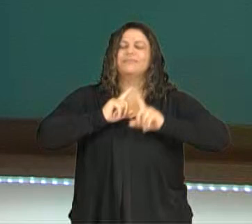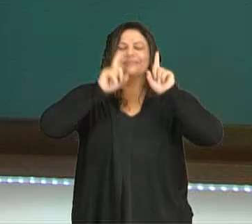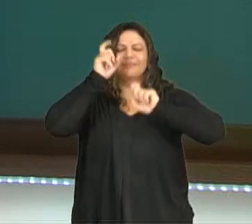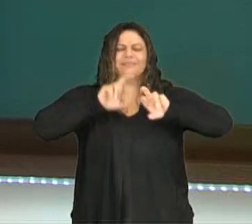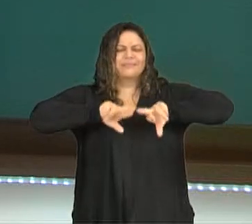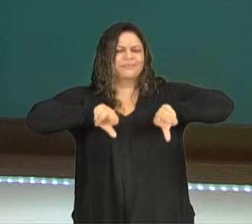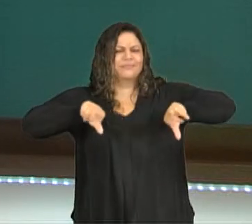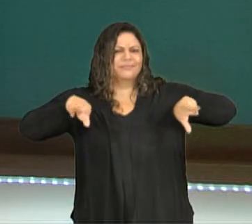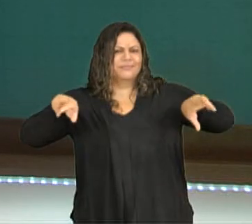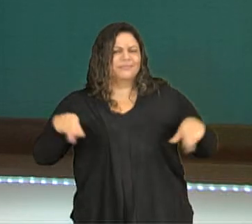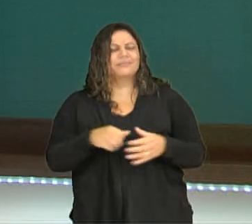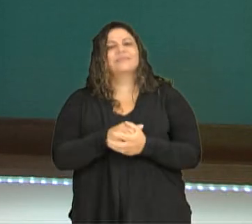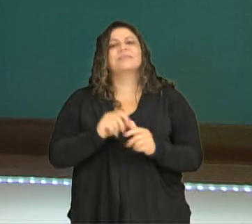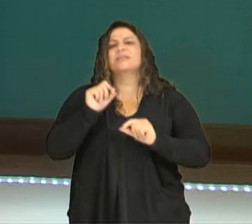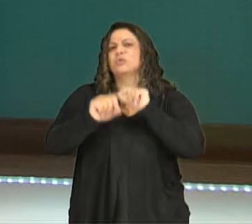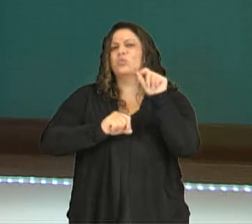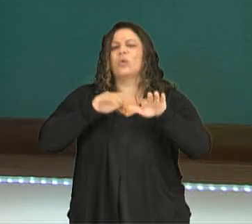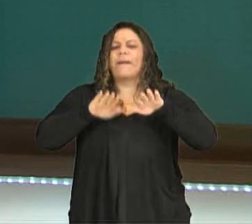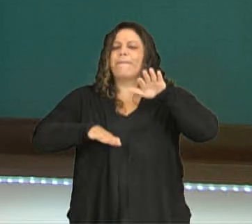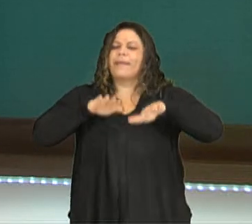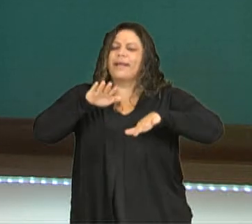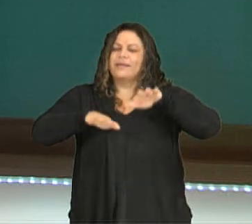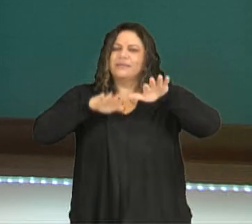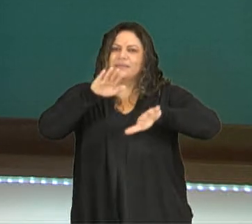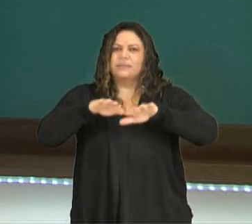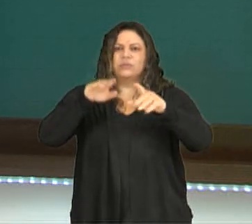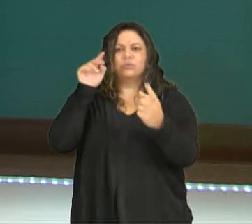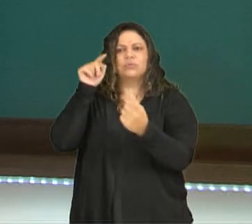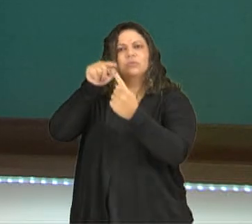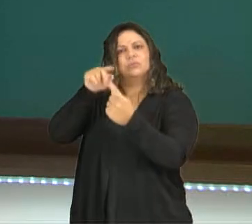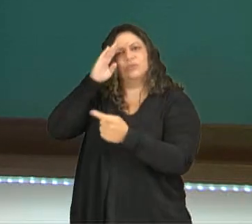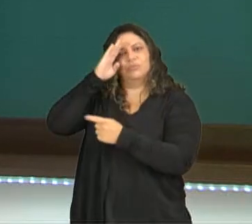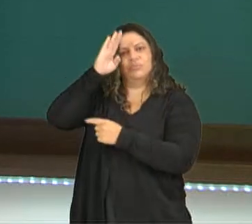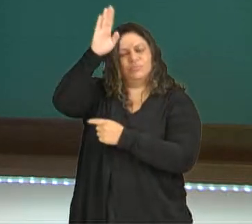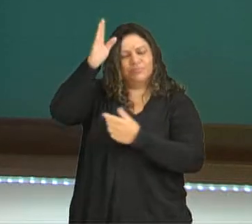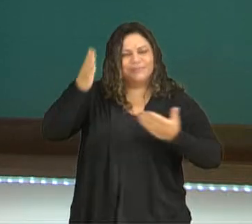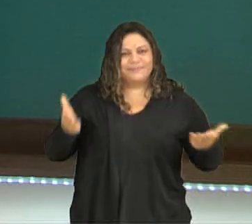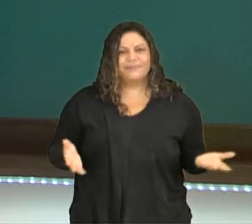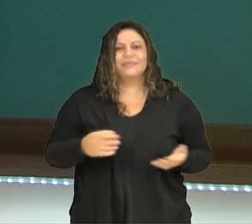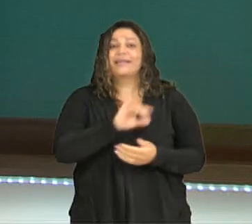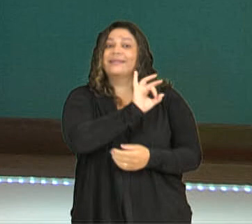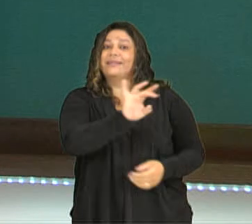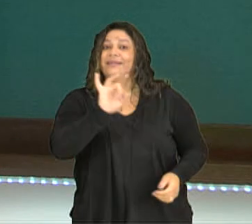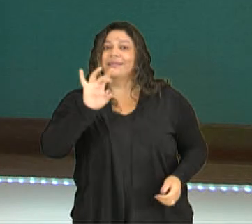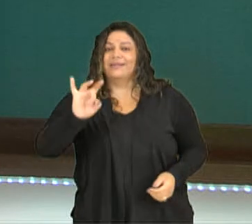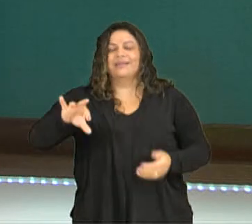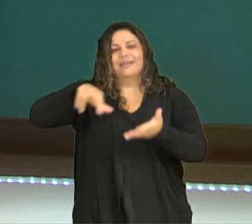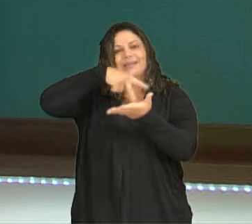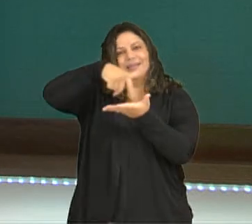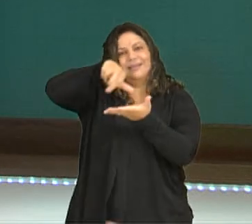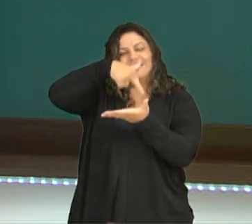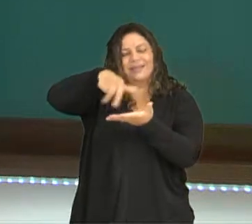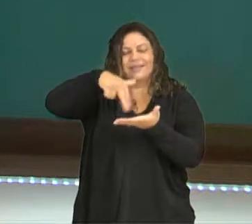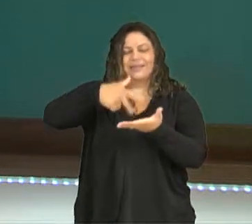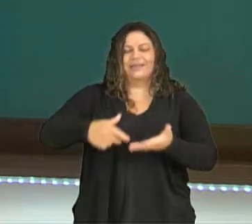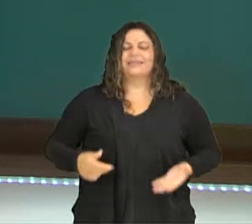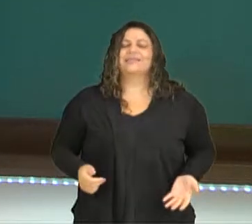musicais? Quais passos são específicos e característicos de cada dança que a gente está